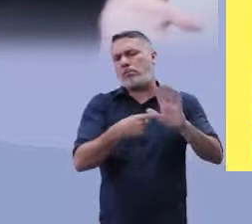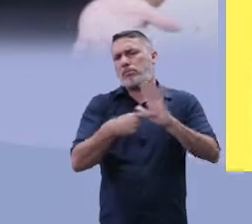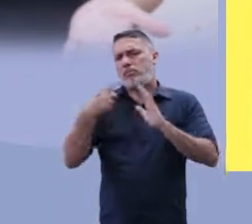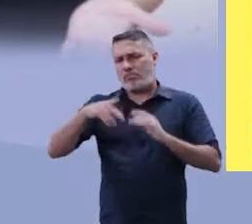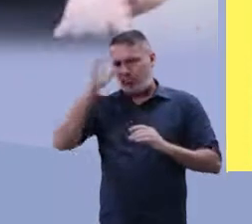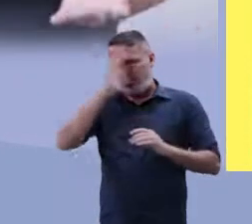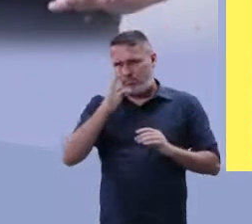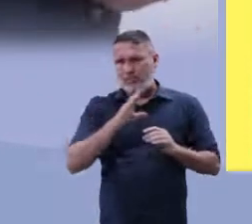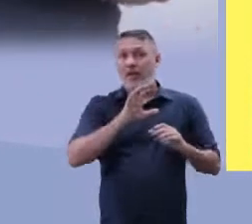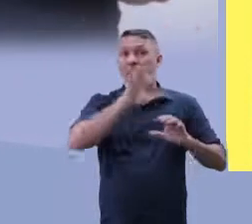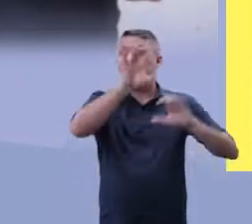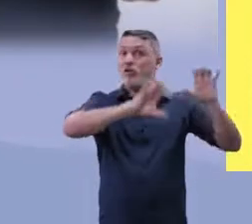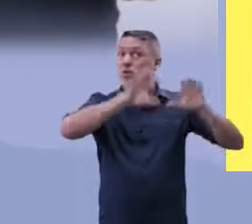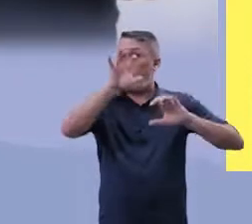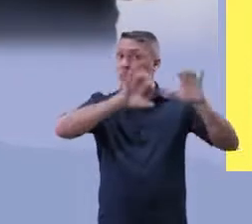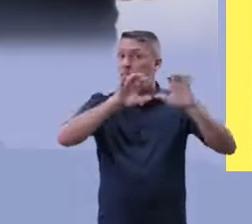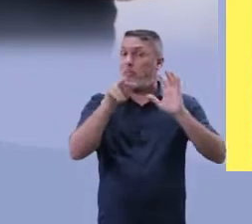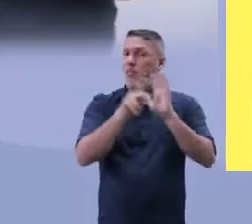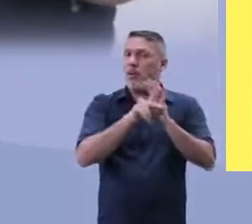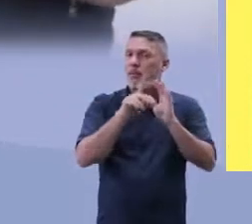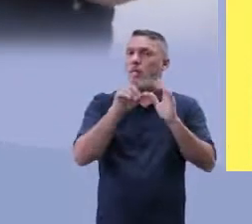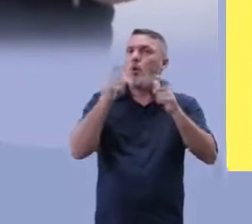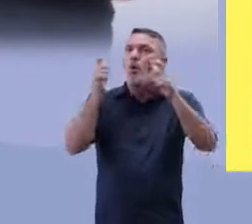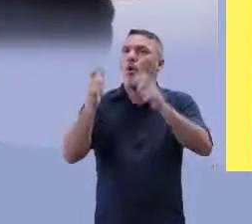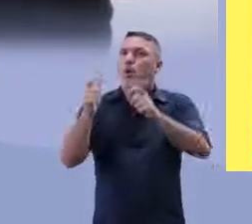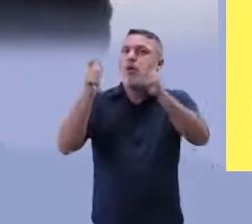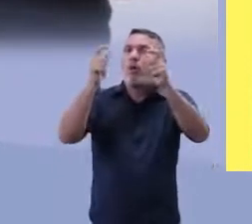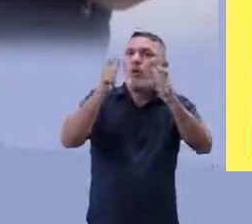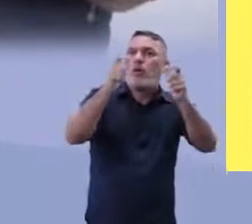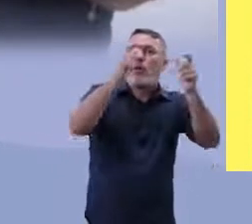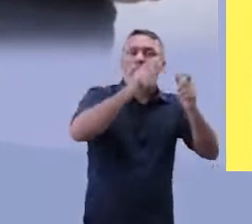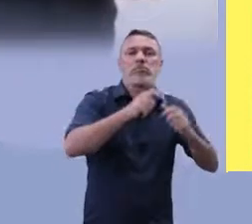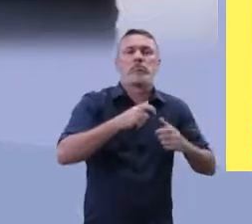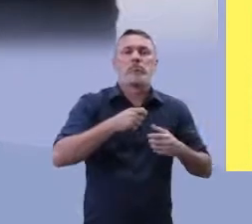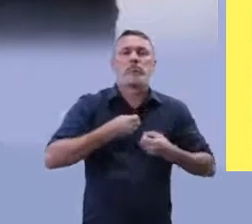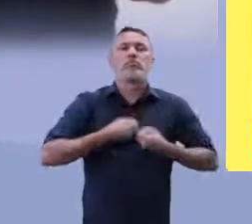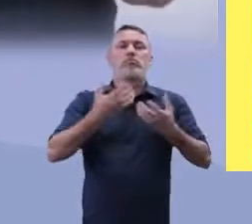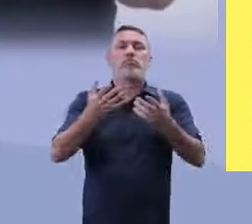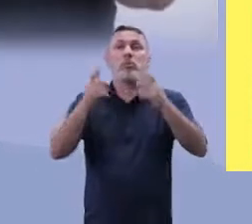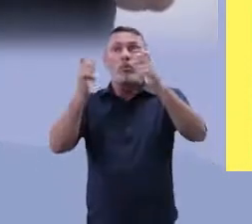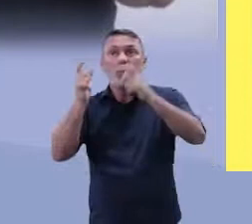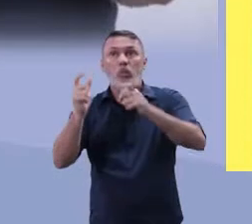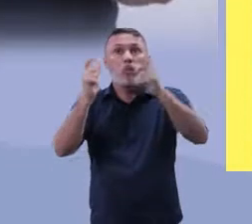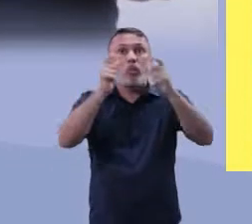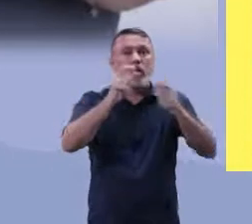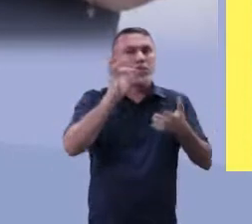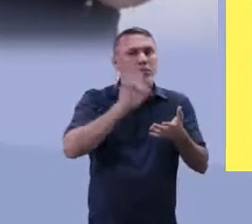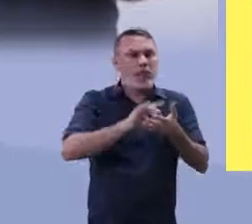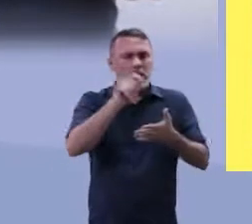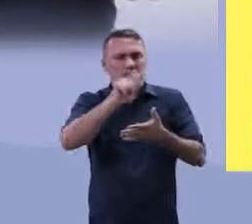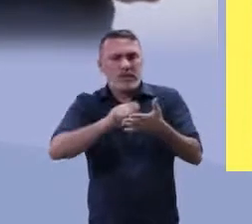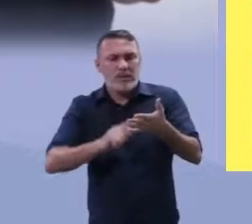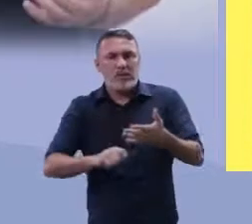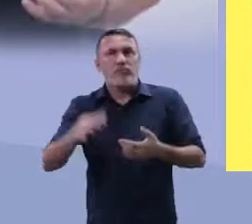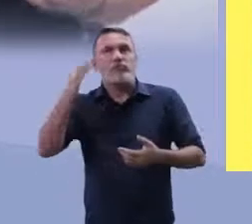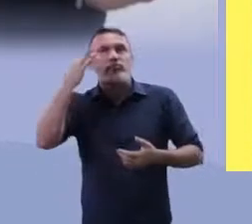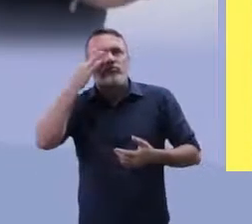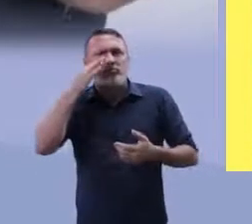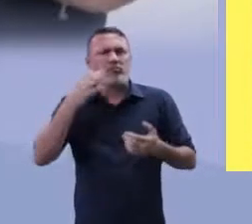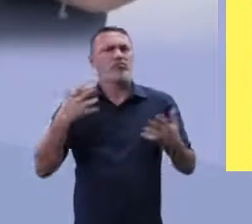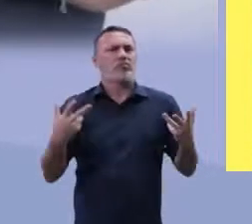de artistas, de regionalistas. Artistas que são fabulosos,